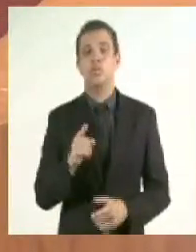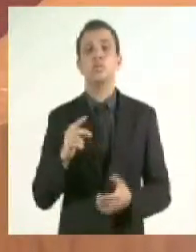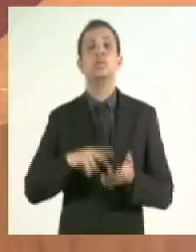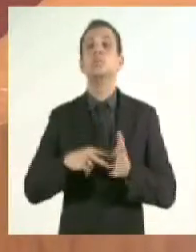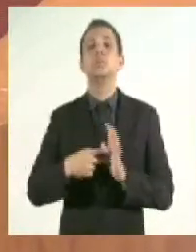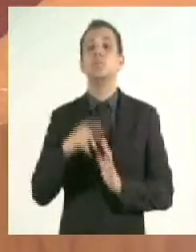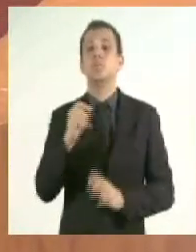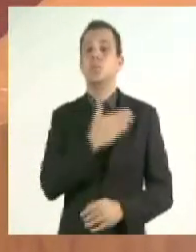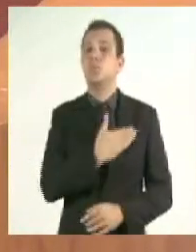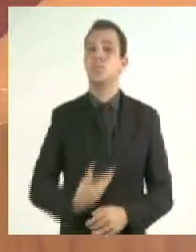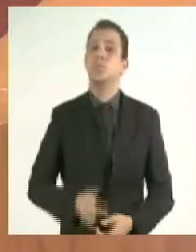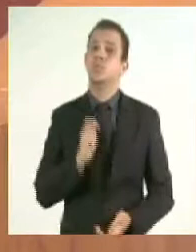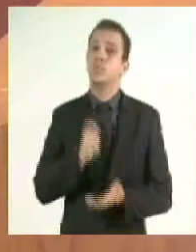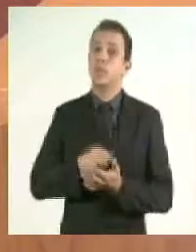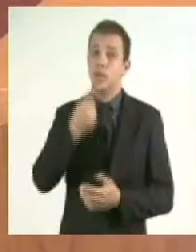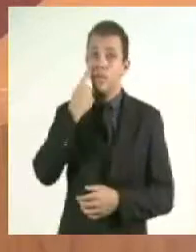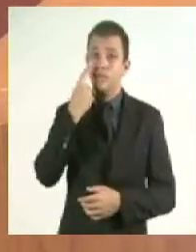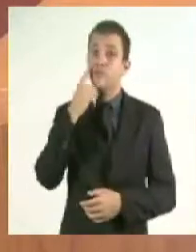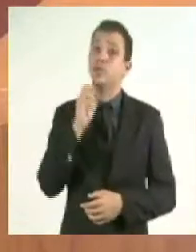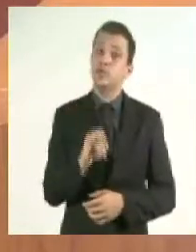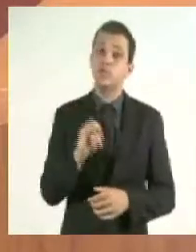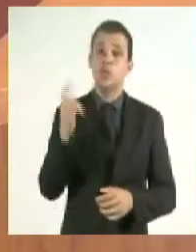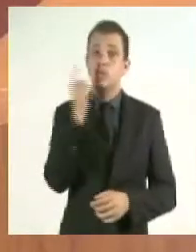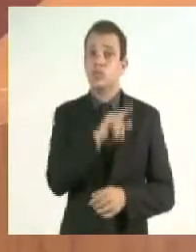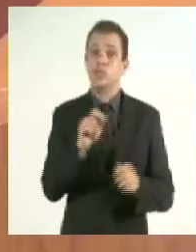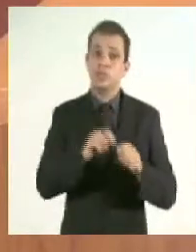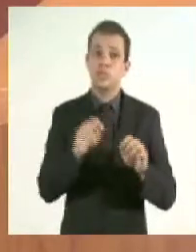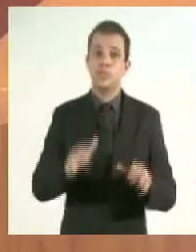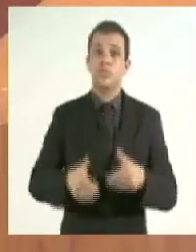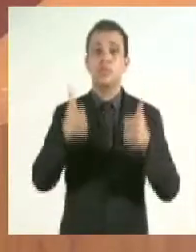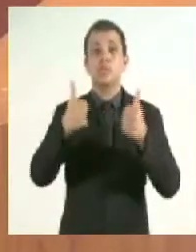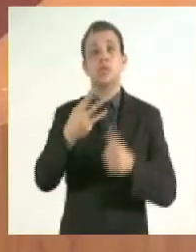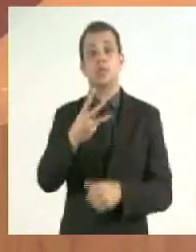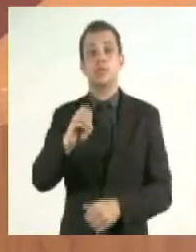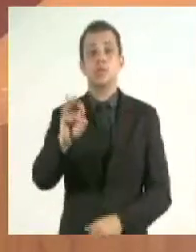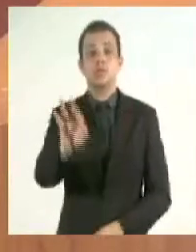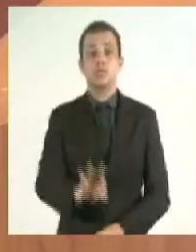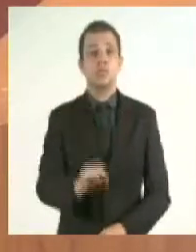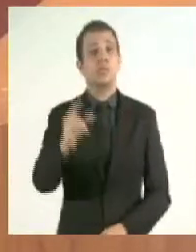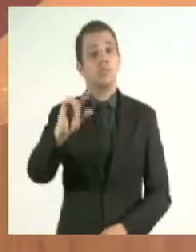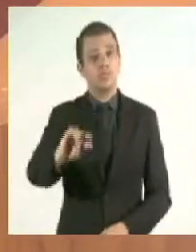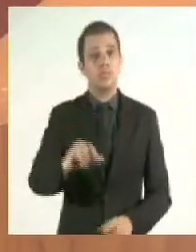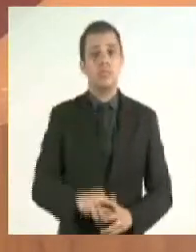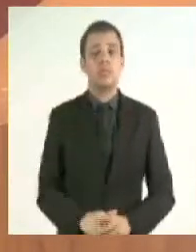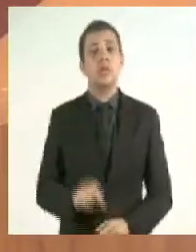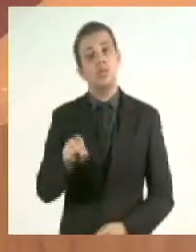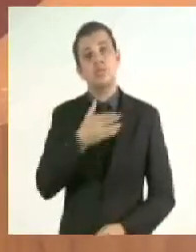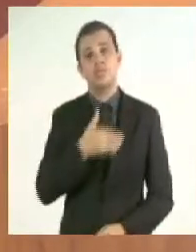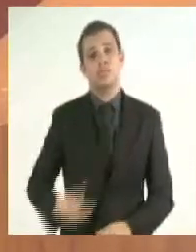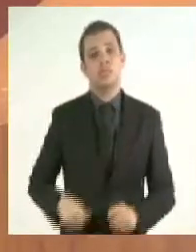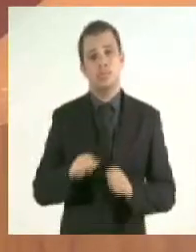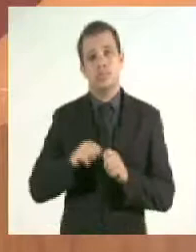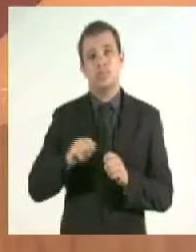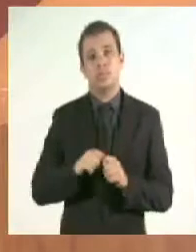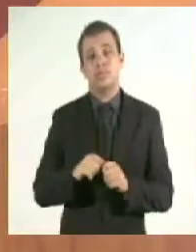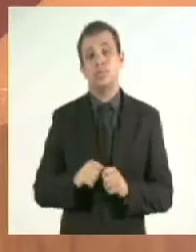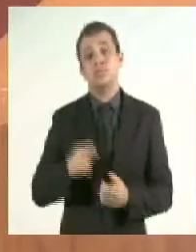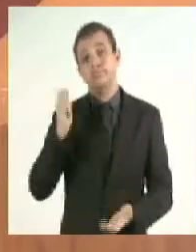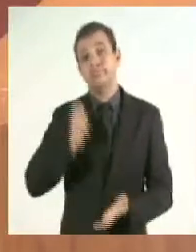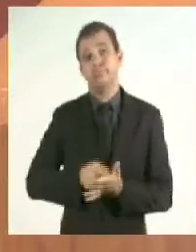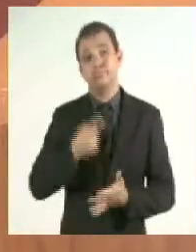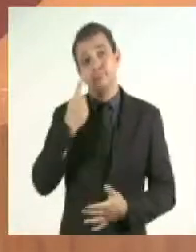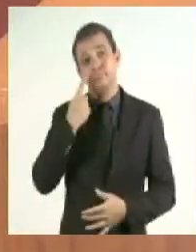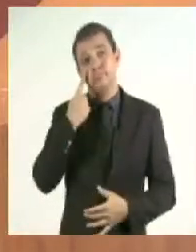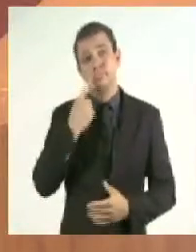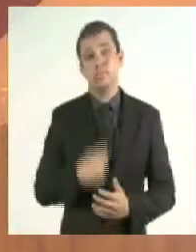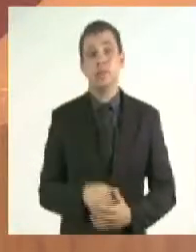a coisa com mais eficiência, com 30% a menos do valor. É isso que o governo está querendo fazer. E está pagando para ver. Se o governo